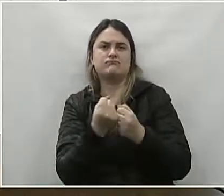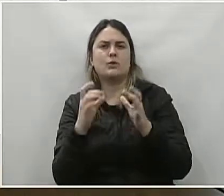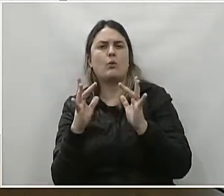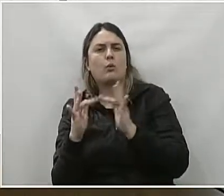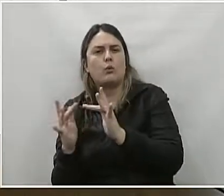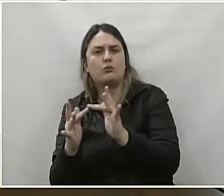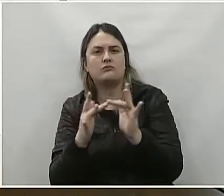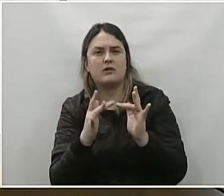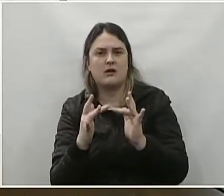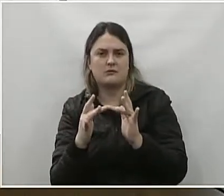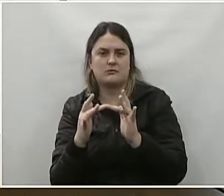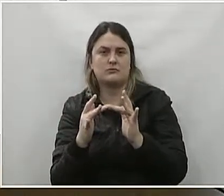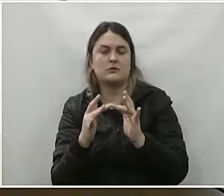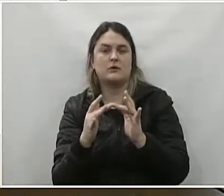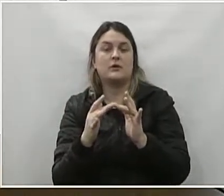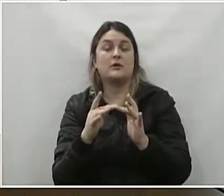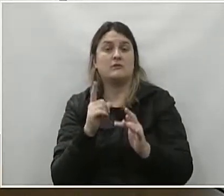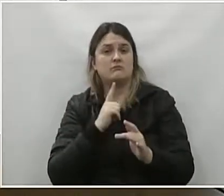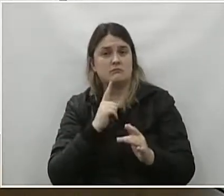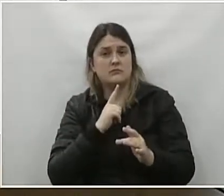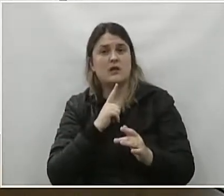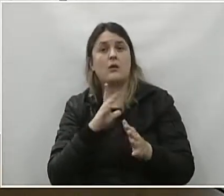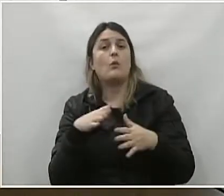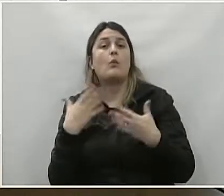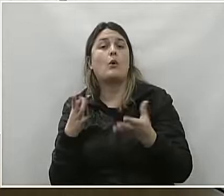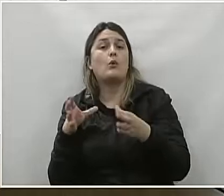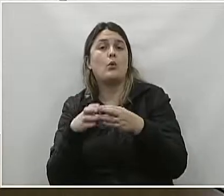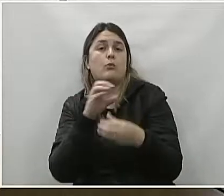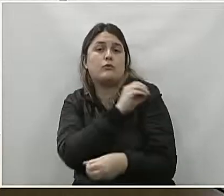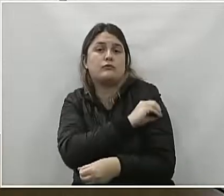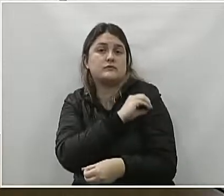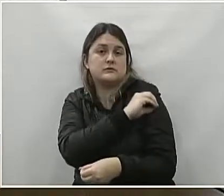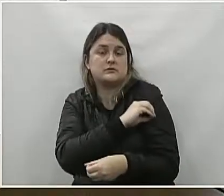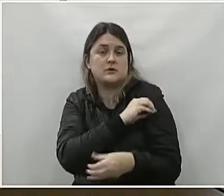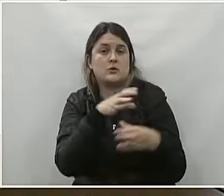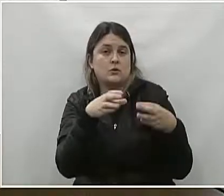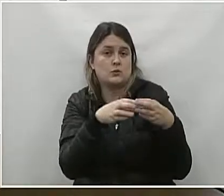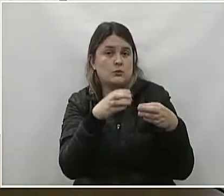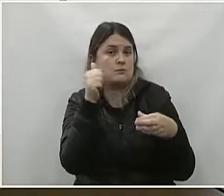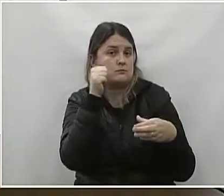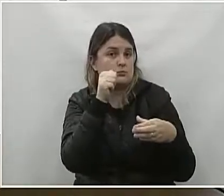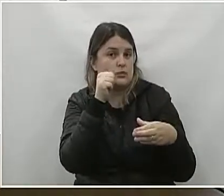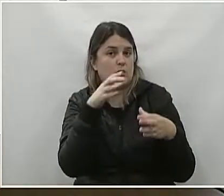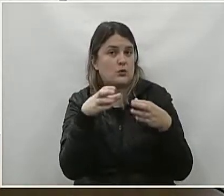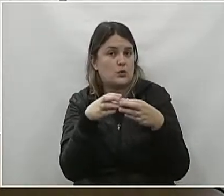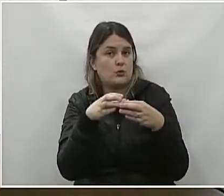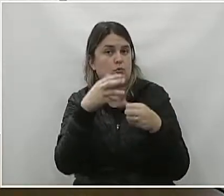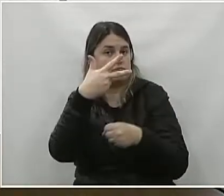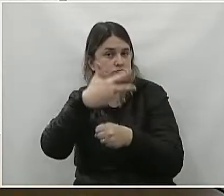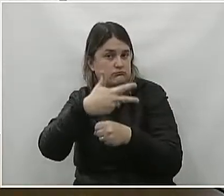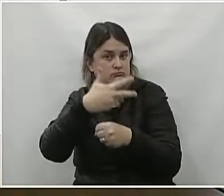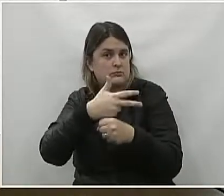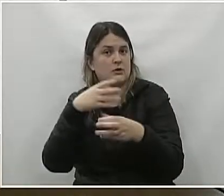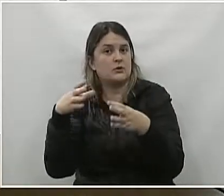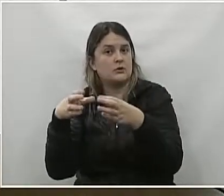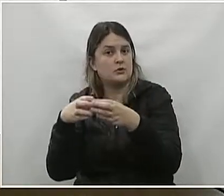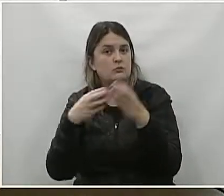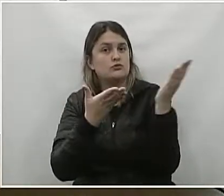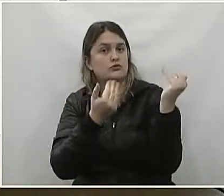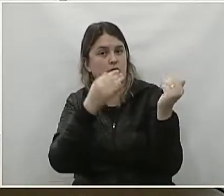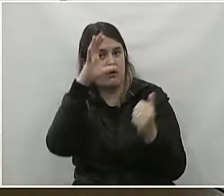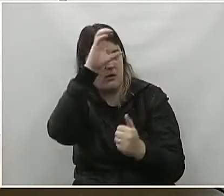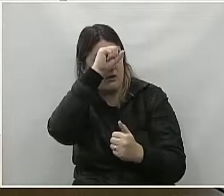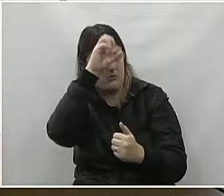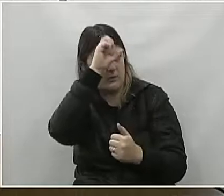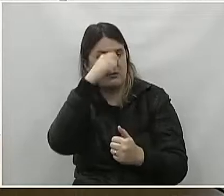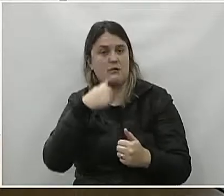vínculos. Atendemos hoje os seguintes grupos de oficinas: grupo de mulheres, grupo de idosos, grupo do jovem aprendiz, o